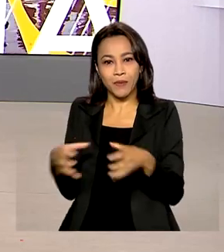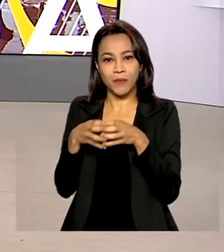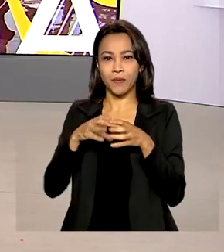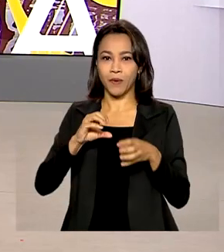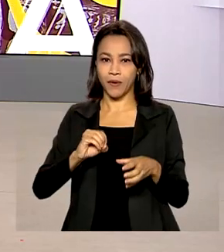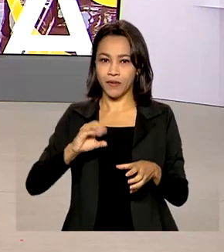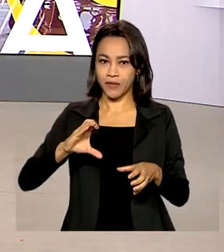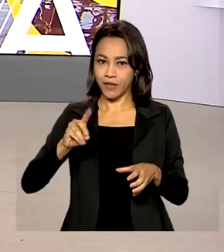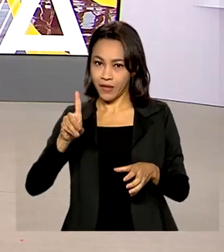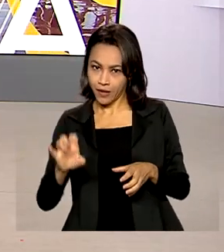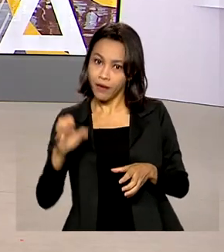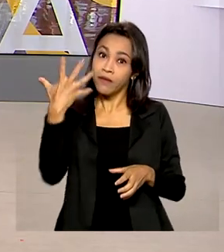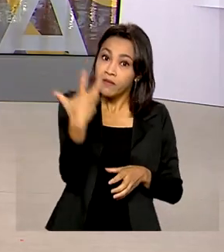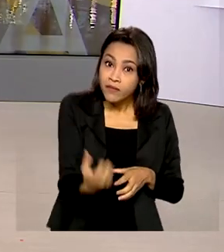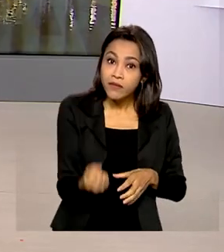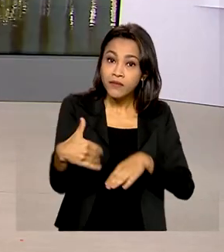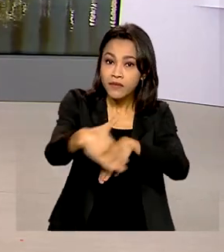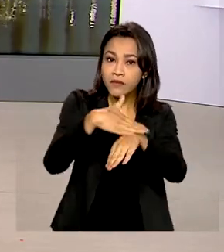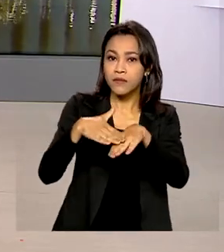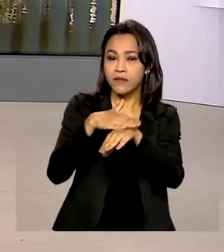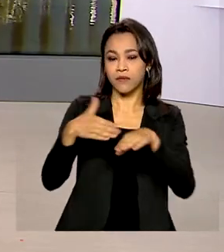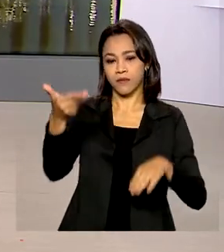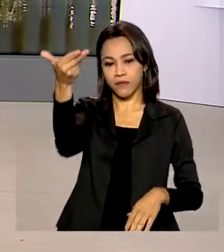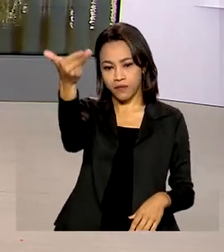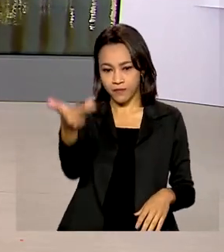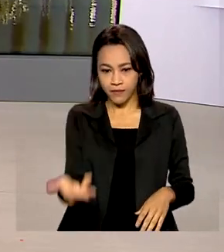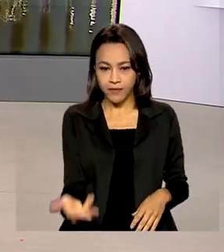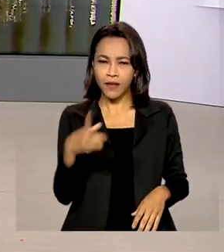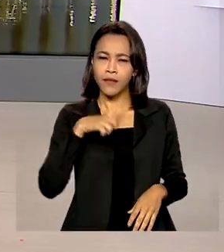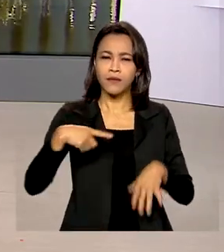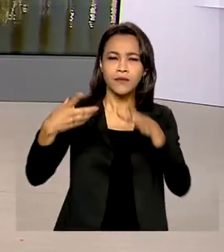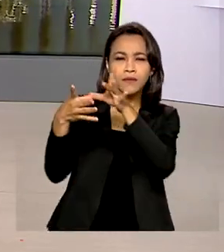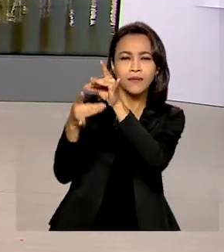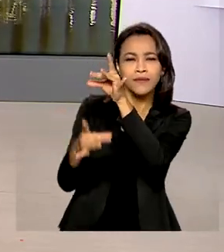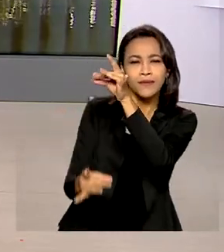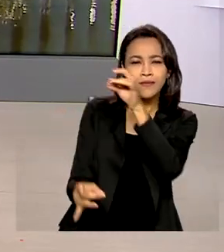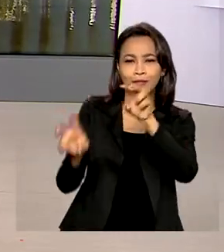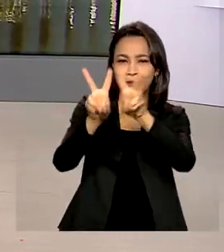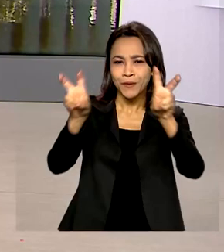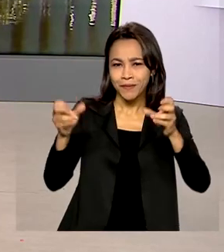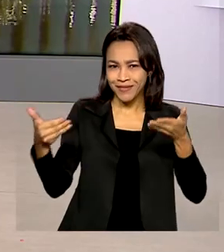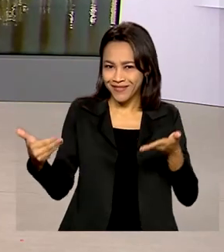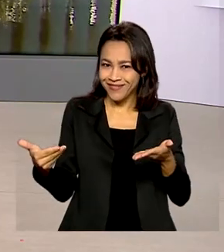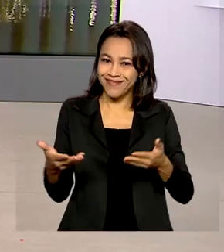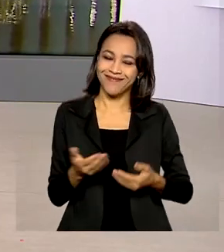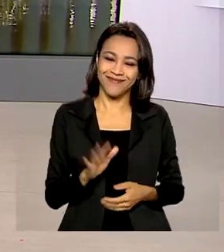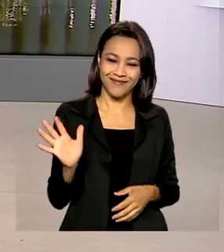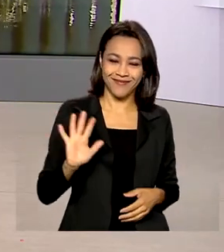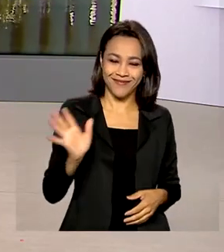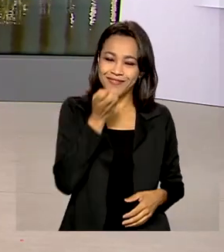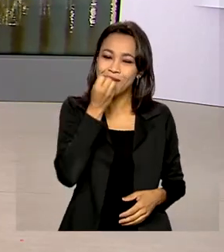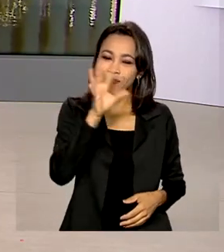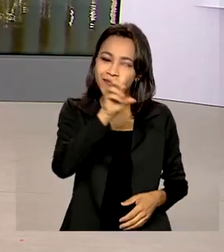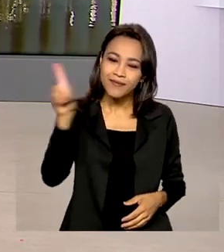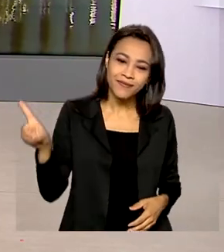OCDE. Vamos conversar então com o repórter Glauco de Queiroz, que tem os detalhes pra gente sobre esse assunto. Oi, Glauco, bom dia!